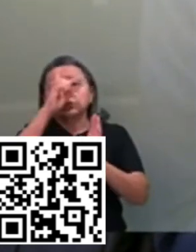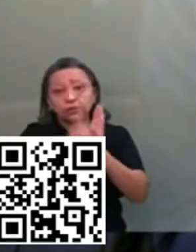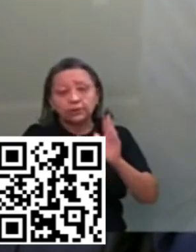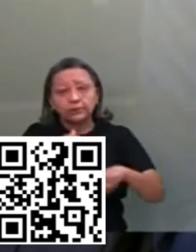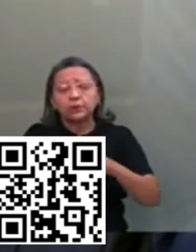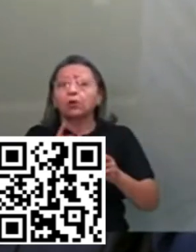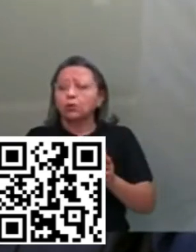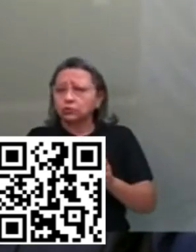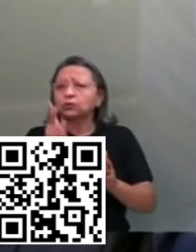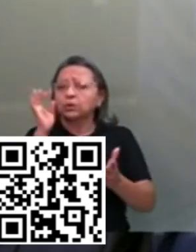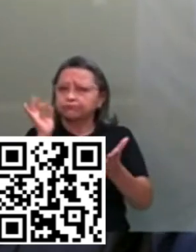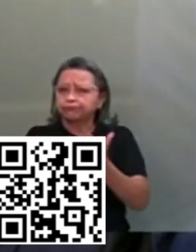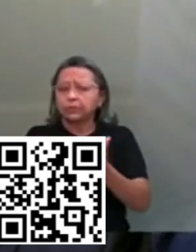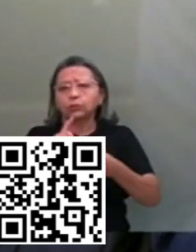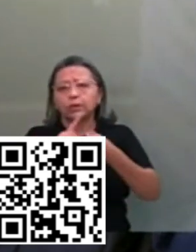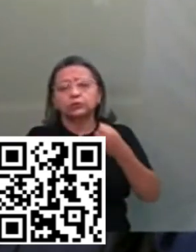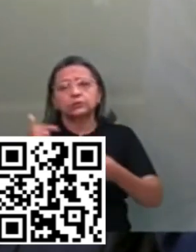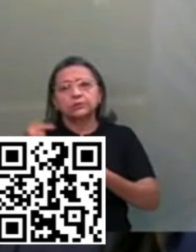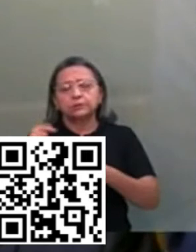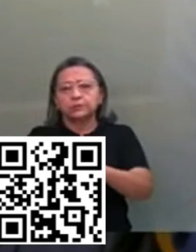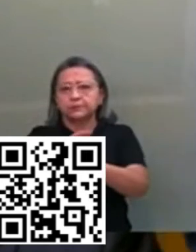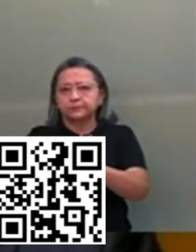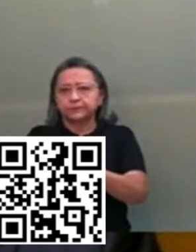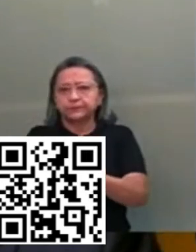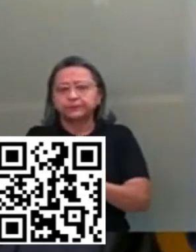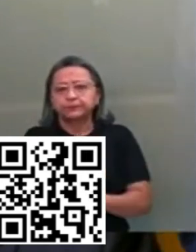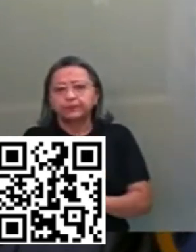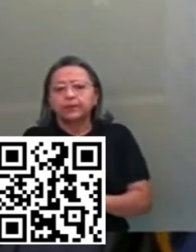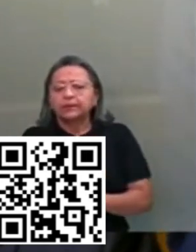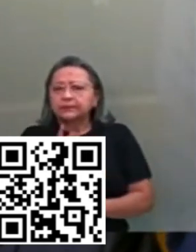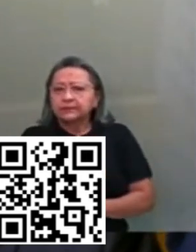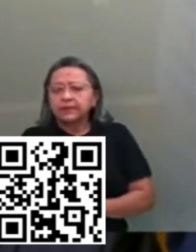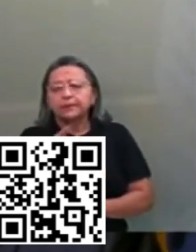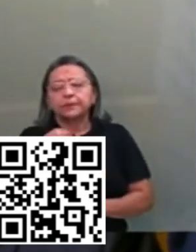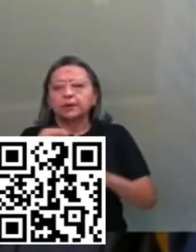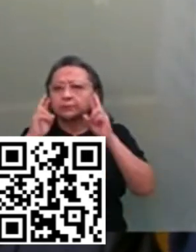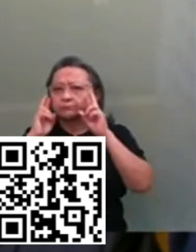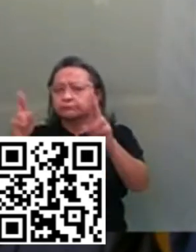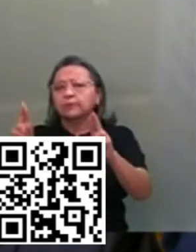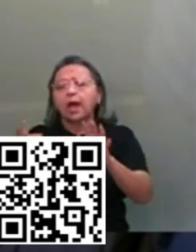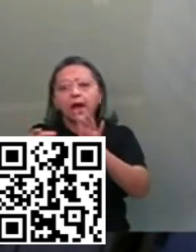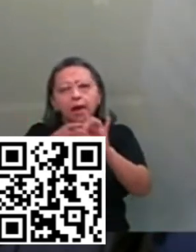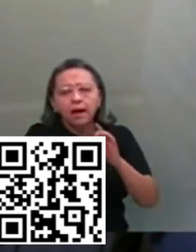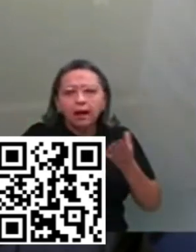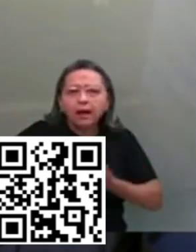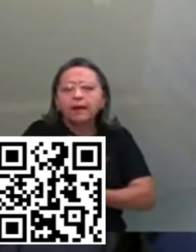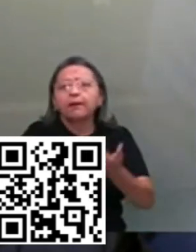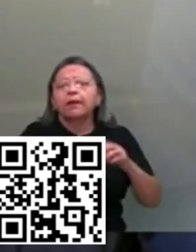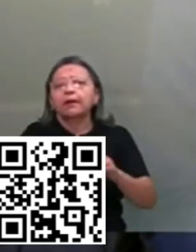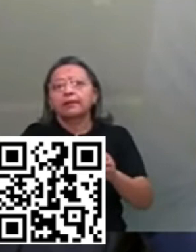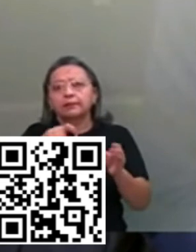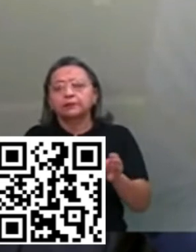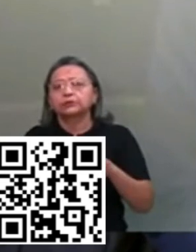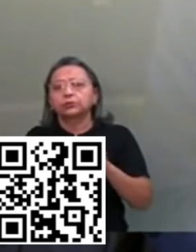trabalhistas continuam intactos no artigo 7º da Constituição. Sempre respeitaremos a harmonia e a